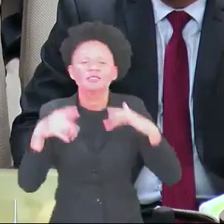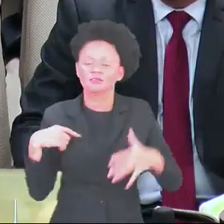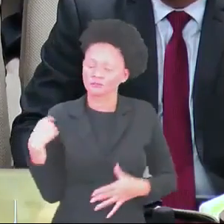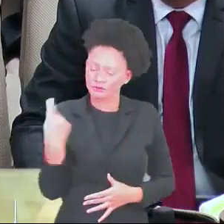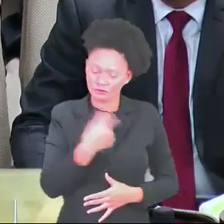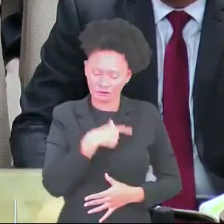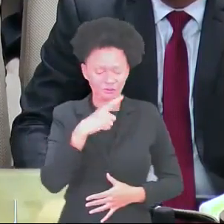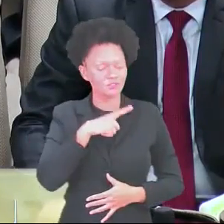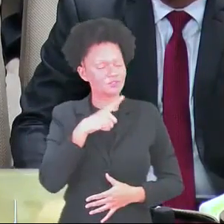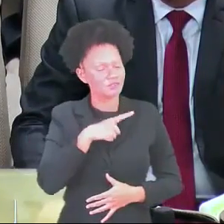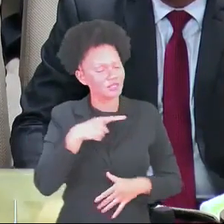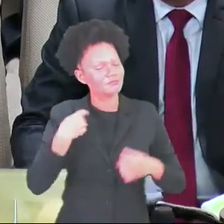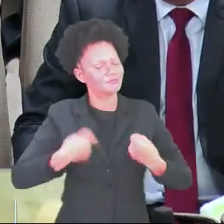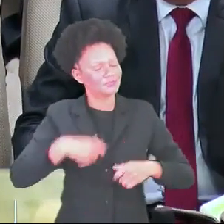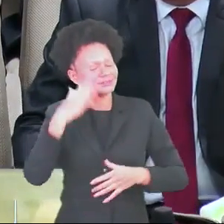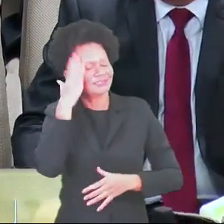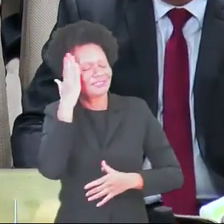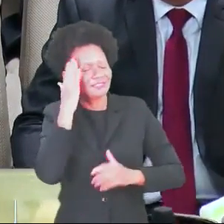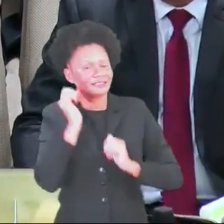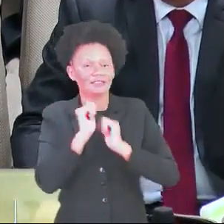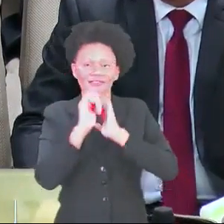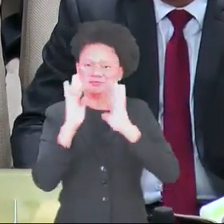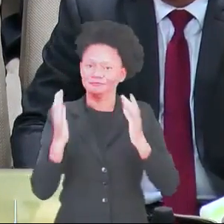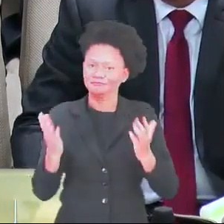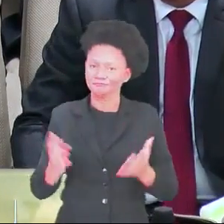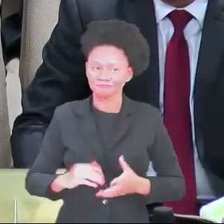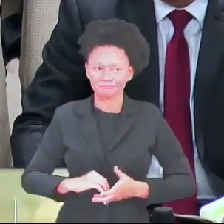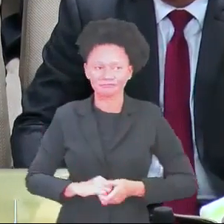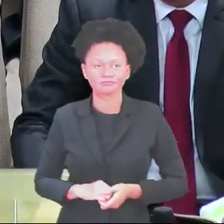temos que entender isso.